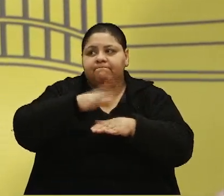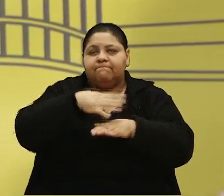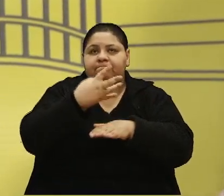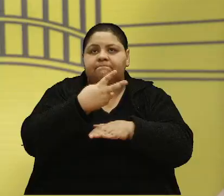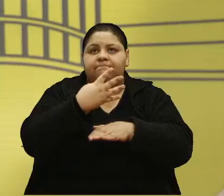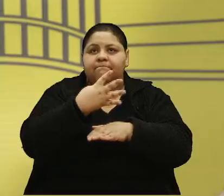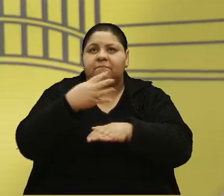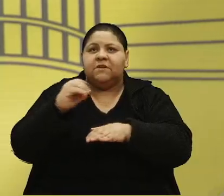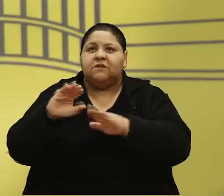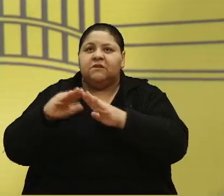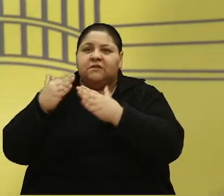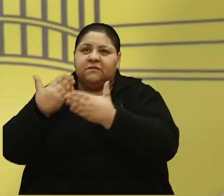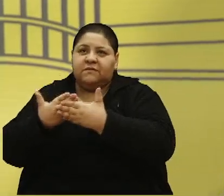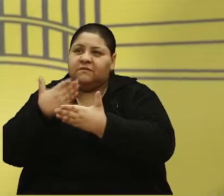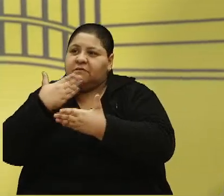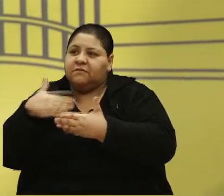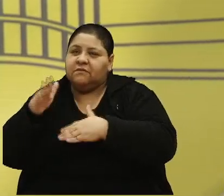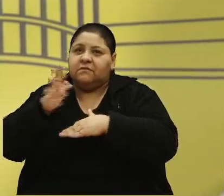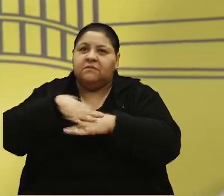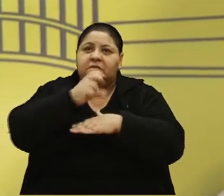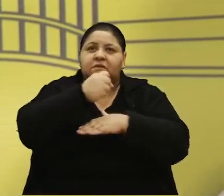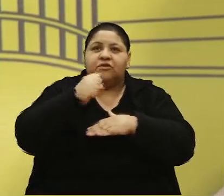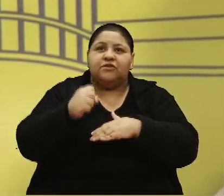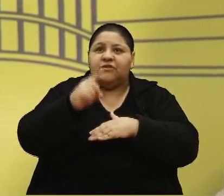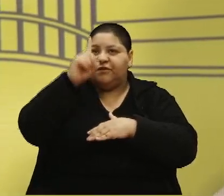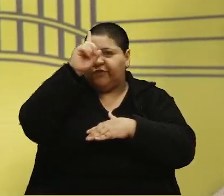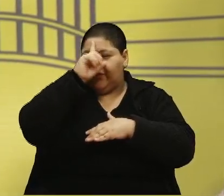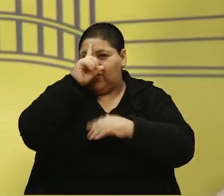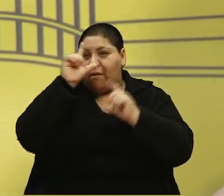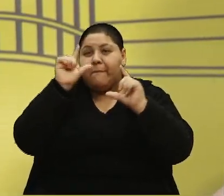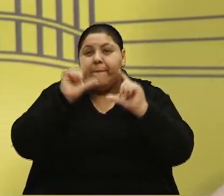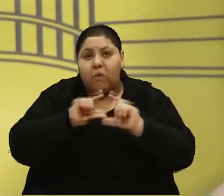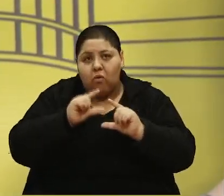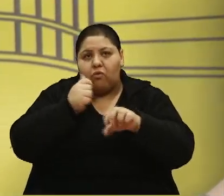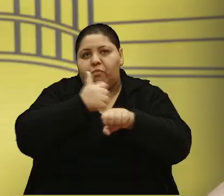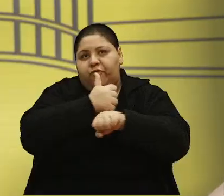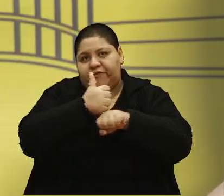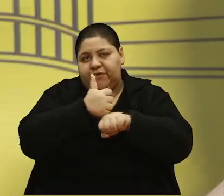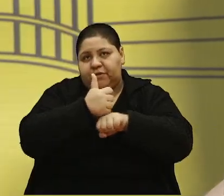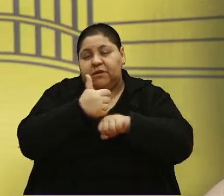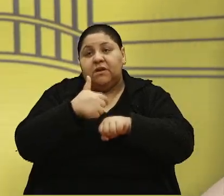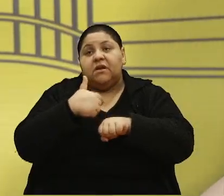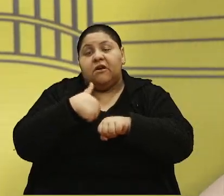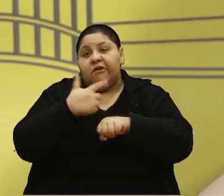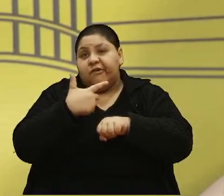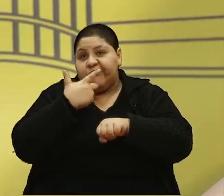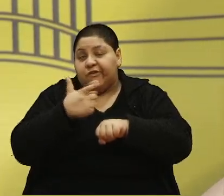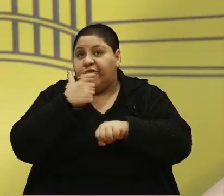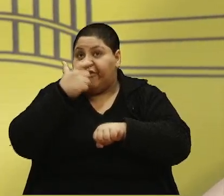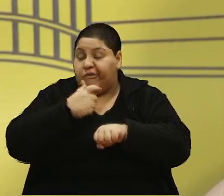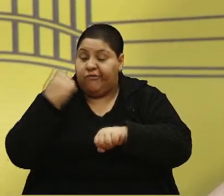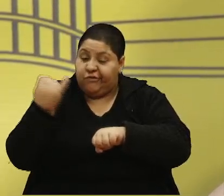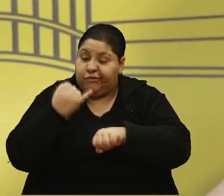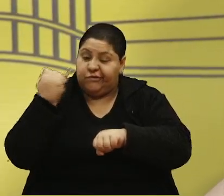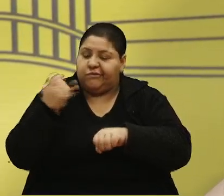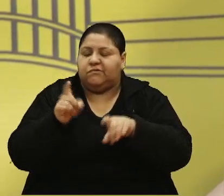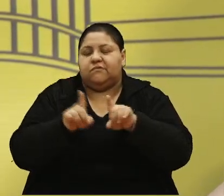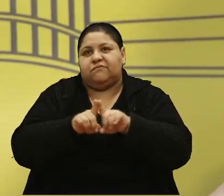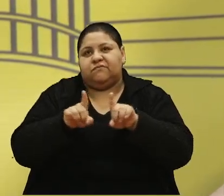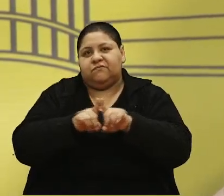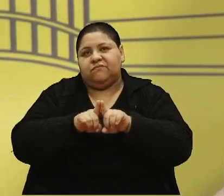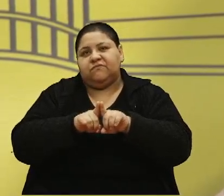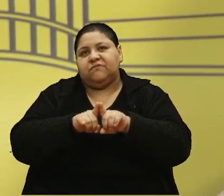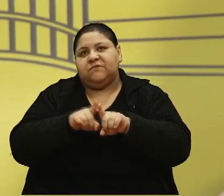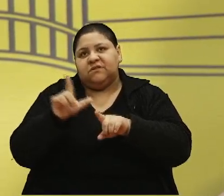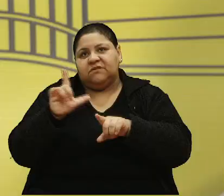de educação infantil, mais de 80 de ensino fundamental, é muito pouco. E eu comentei, e acho muito importante isso, que está